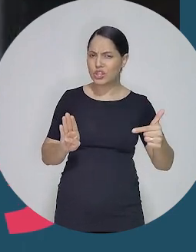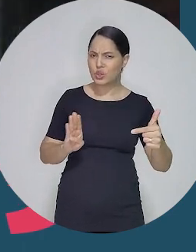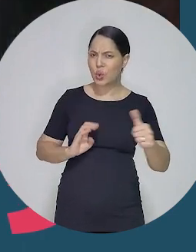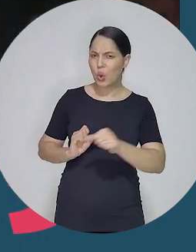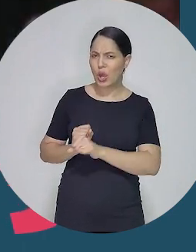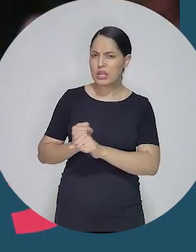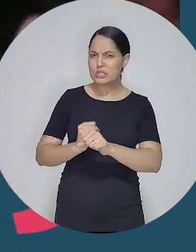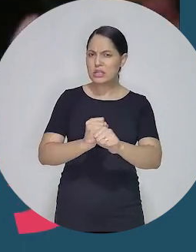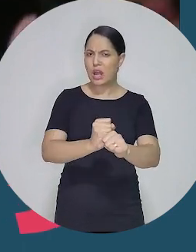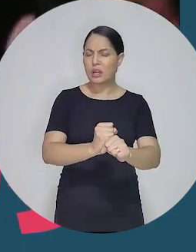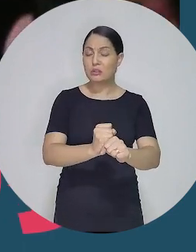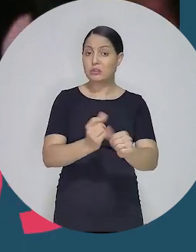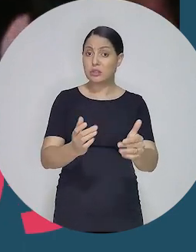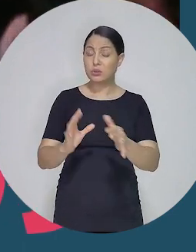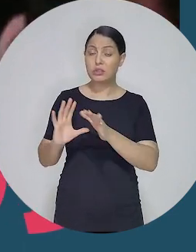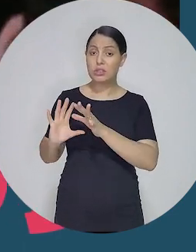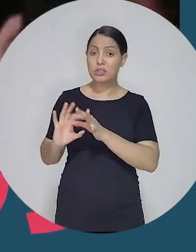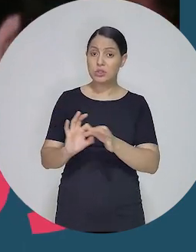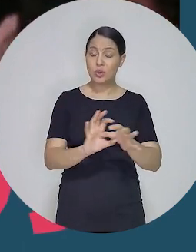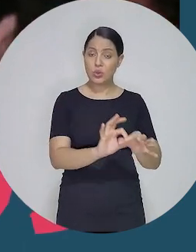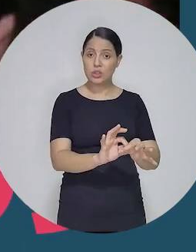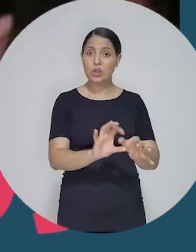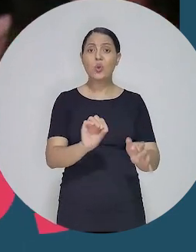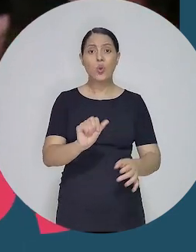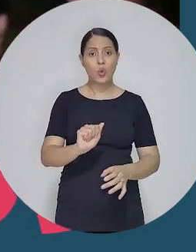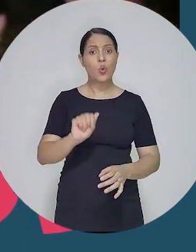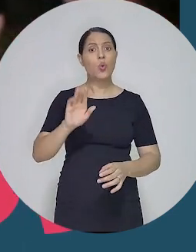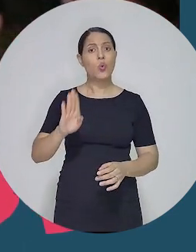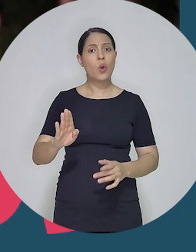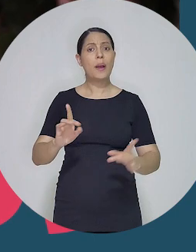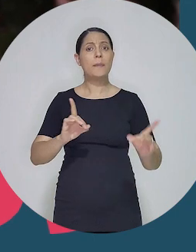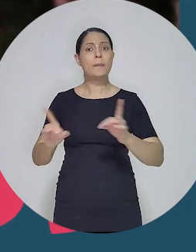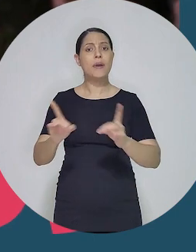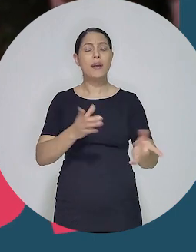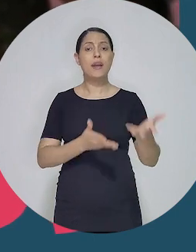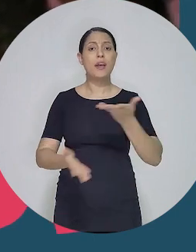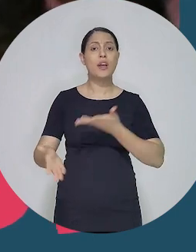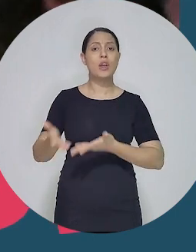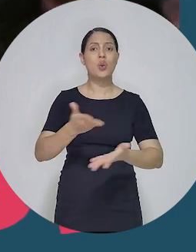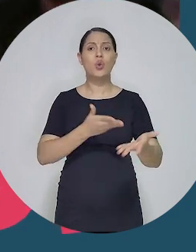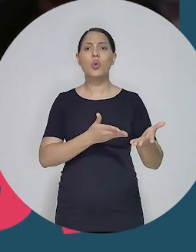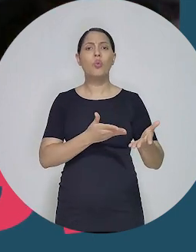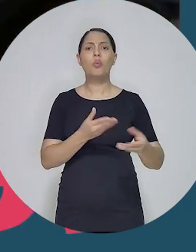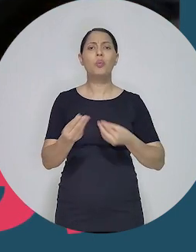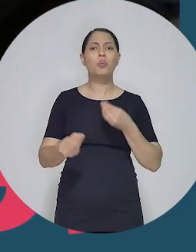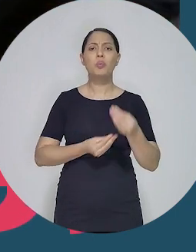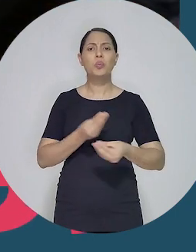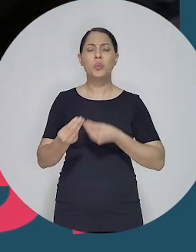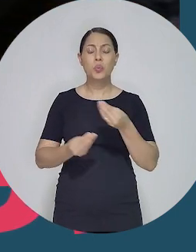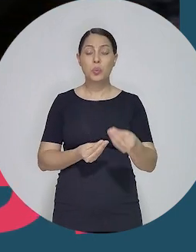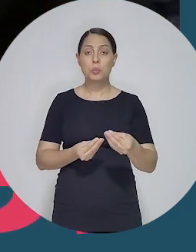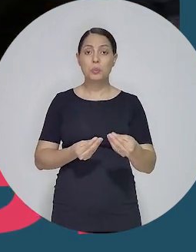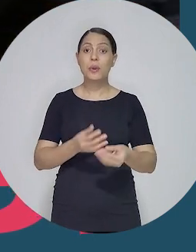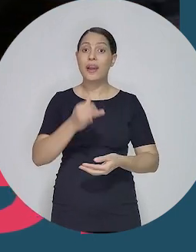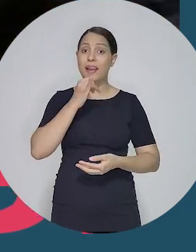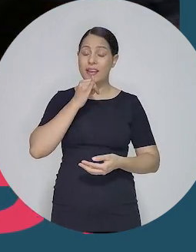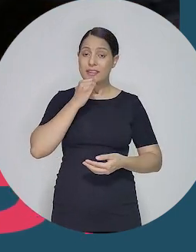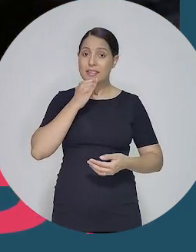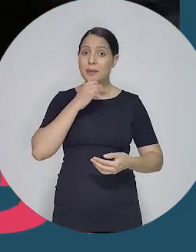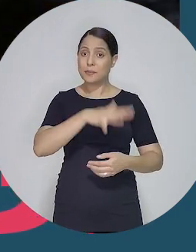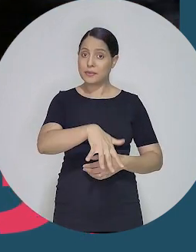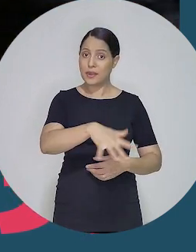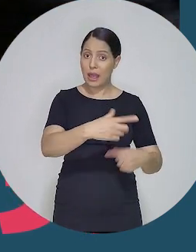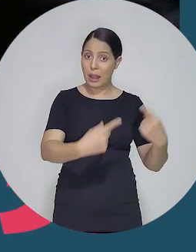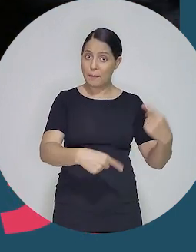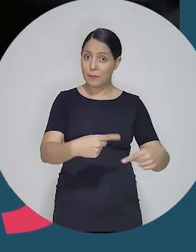quase 92 anos, que possa conversar e dialogar com todos os atores do cenário